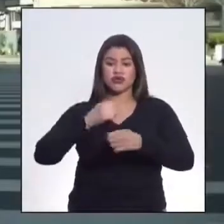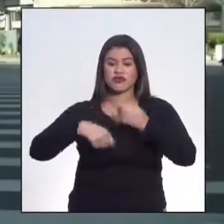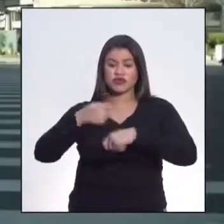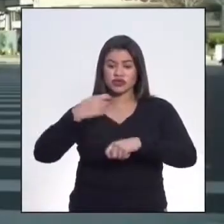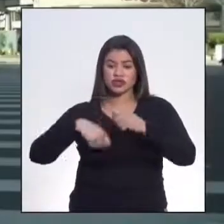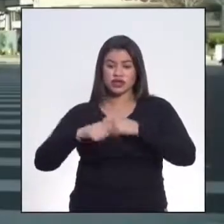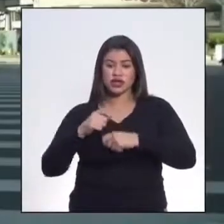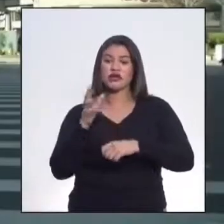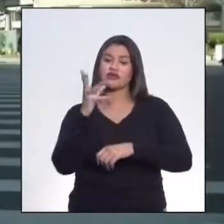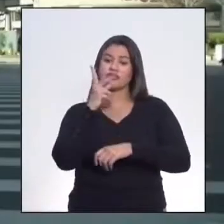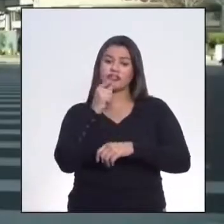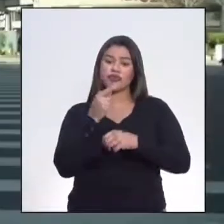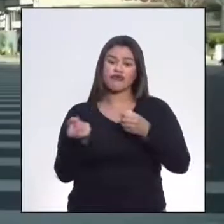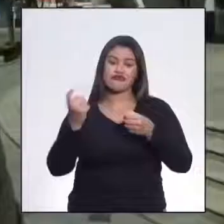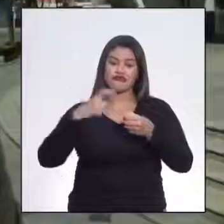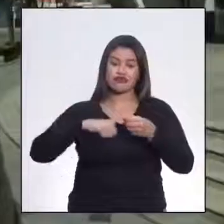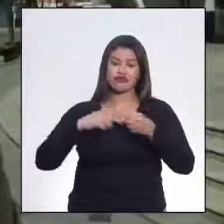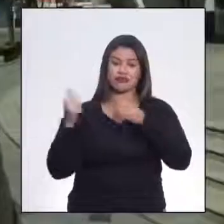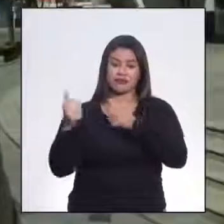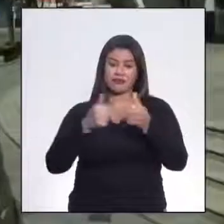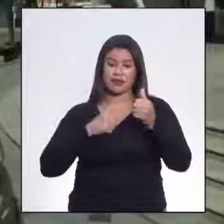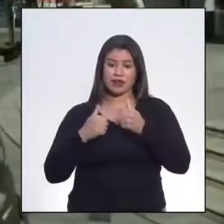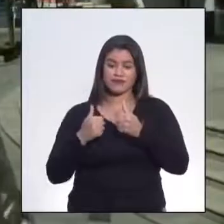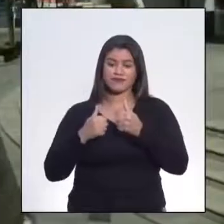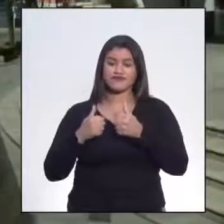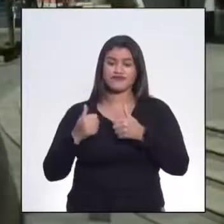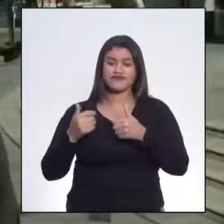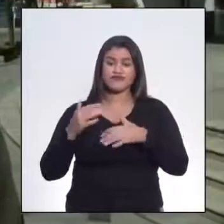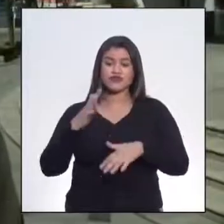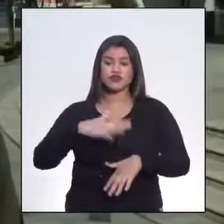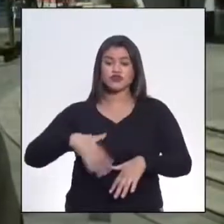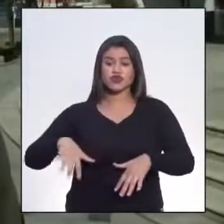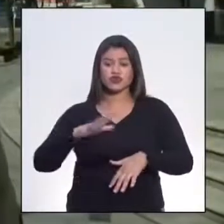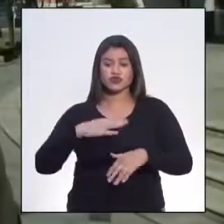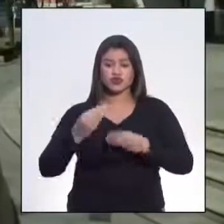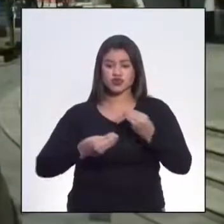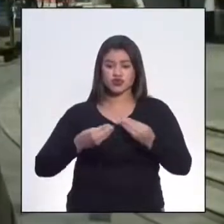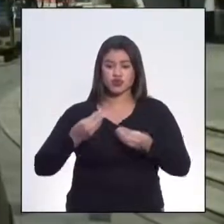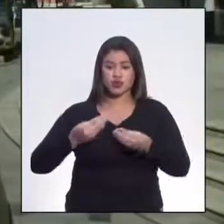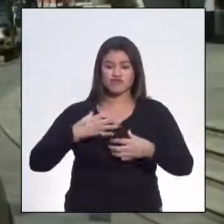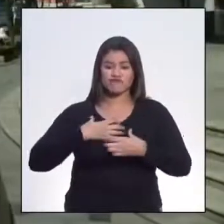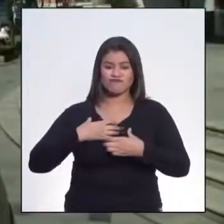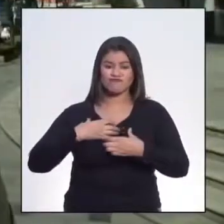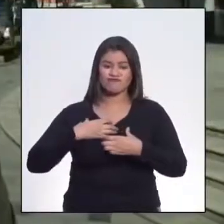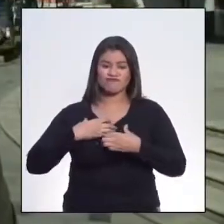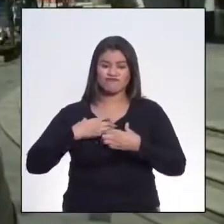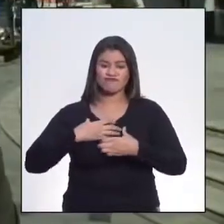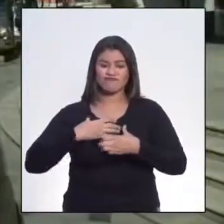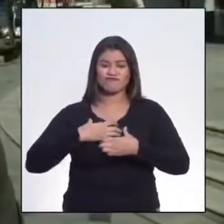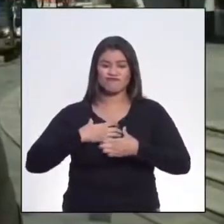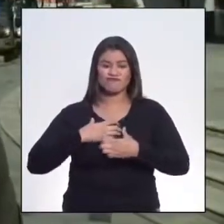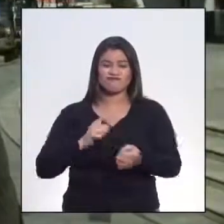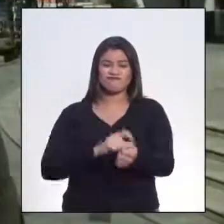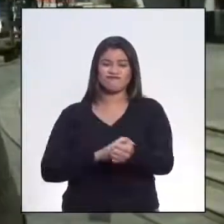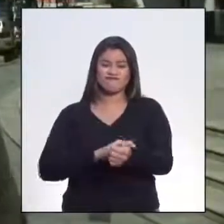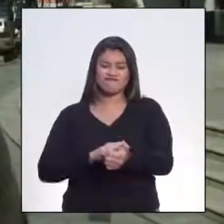para a cidade voltar aos trilhos. Na verdade, todo mundo ainda está nervoso, disse Wayne Zhang.